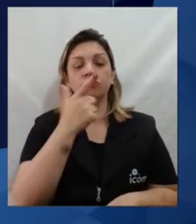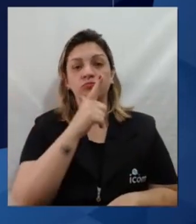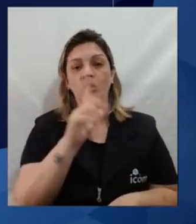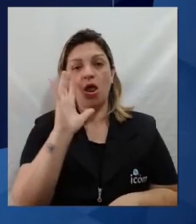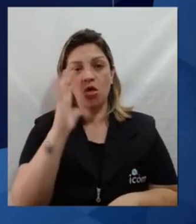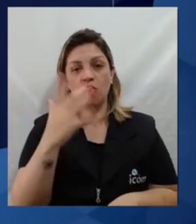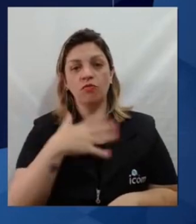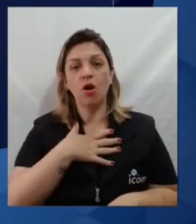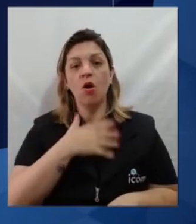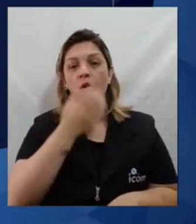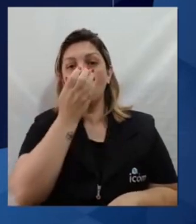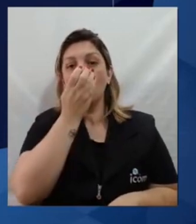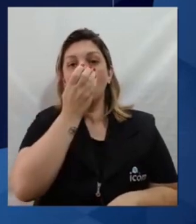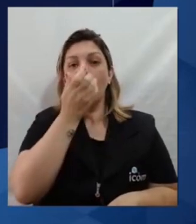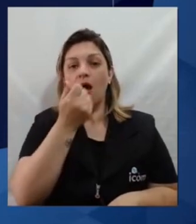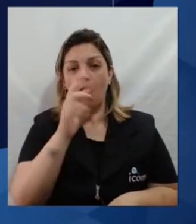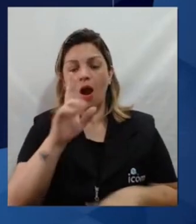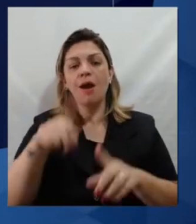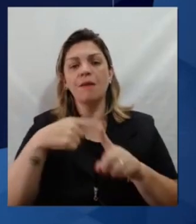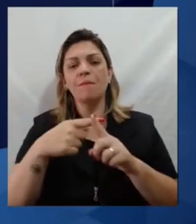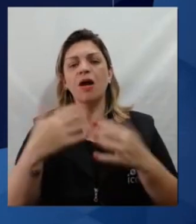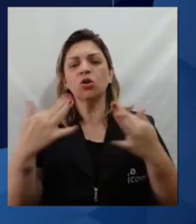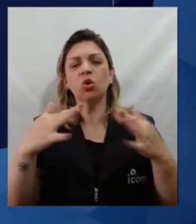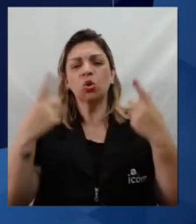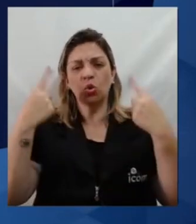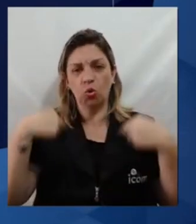e dores musculares.